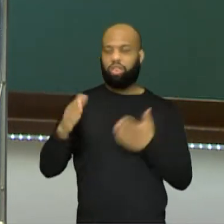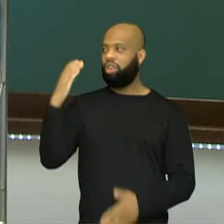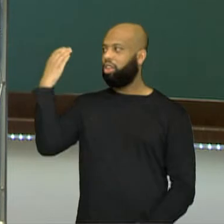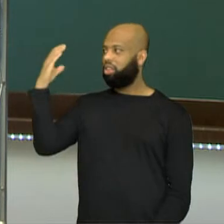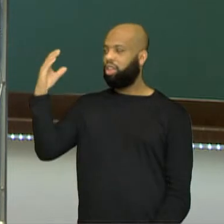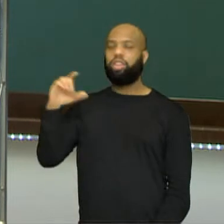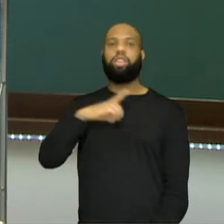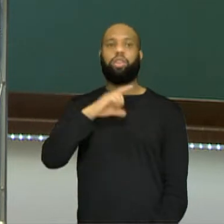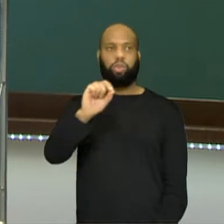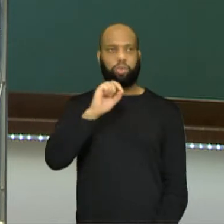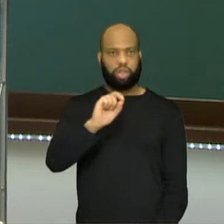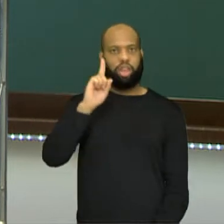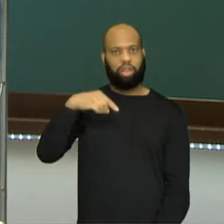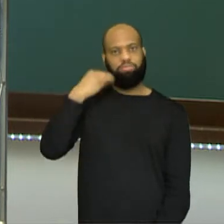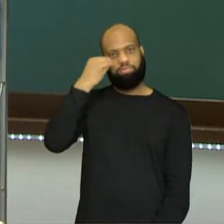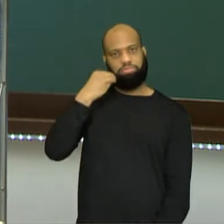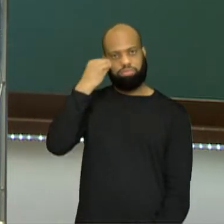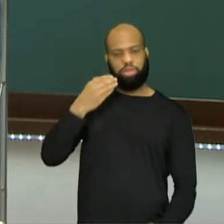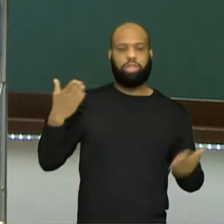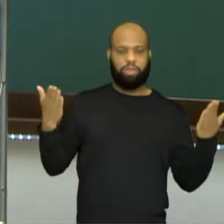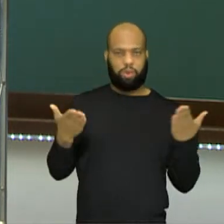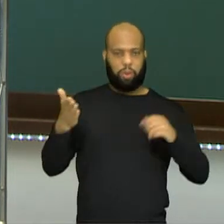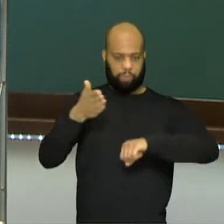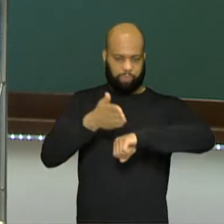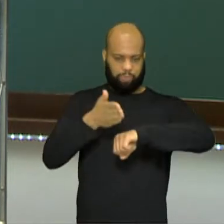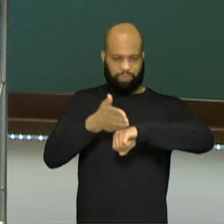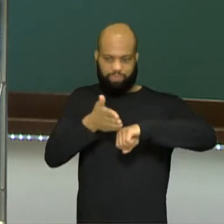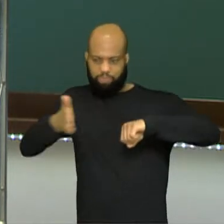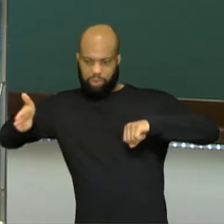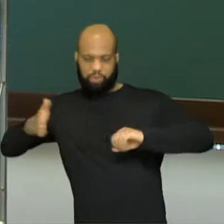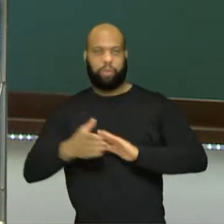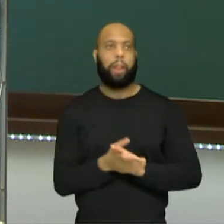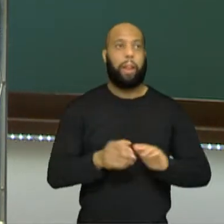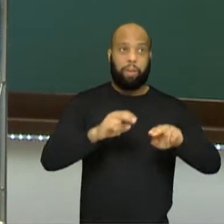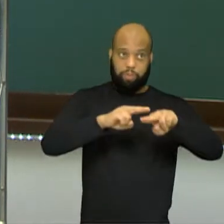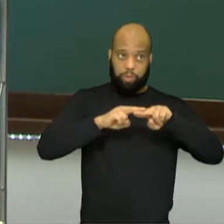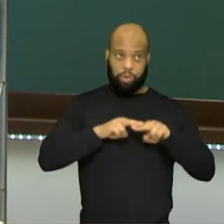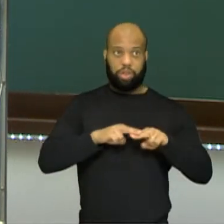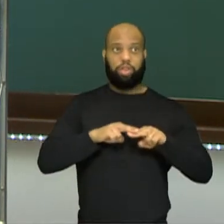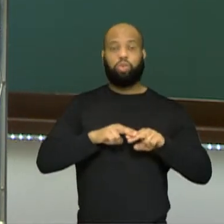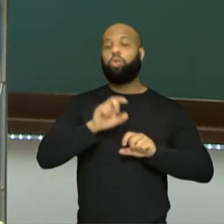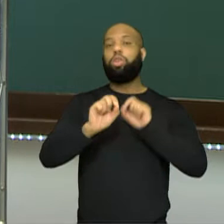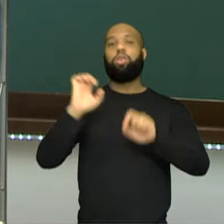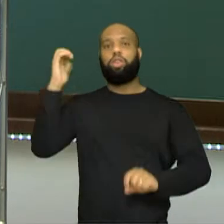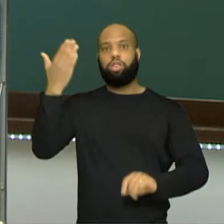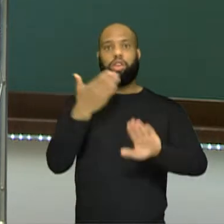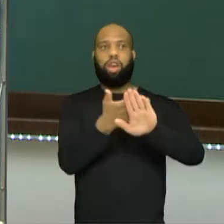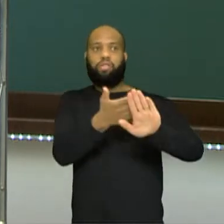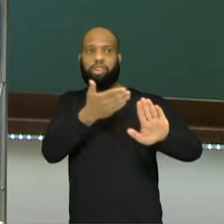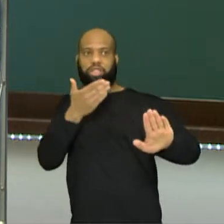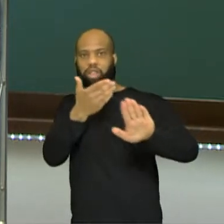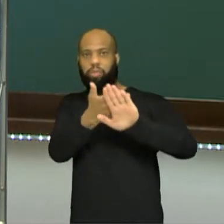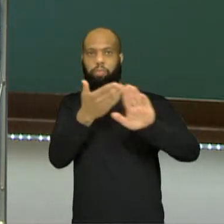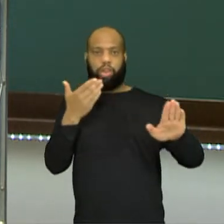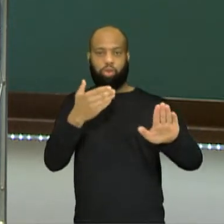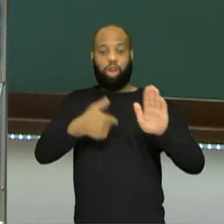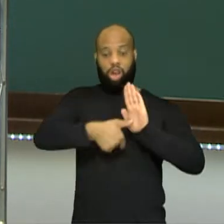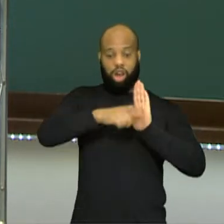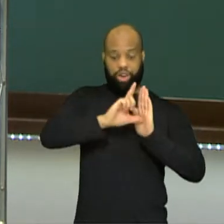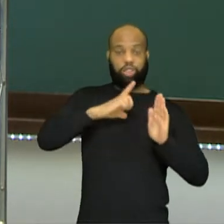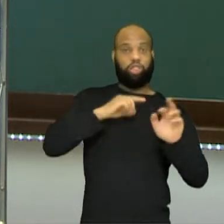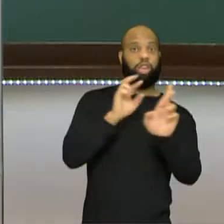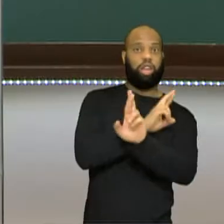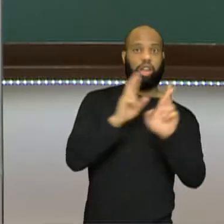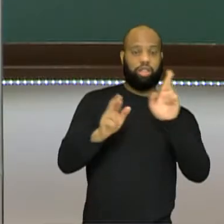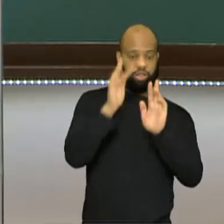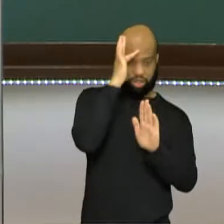o modelo de ciência na modernidade. Por isso, necessariamente aconteceu um afastamento entre a relação fé